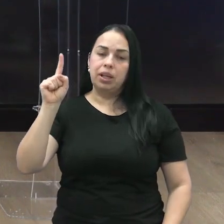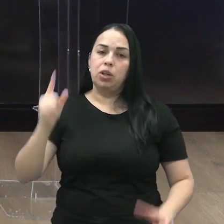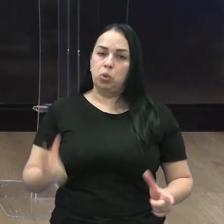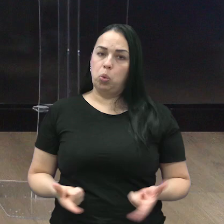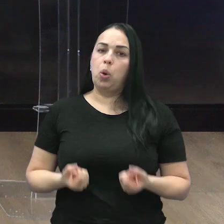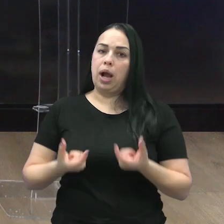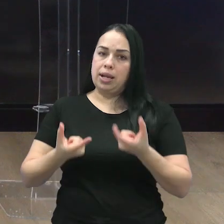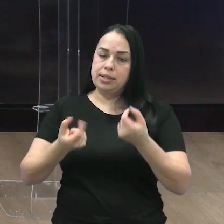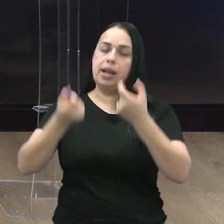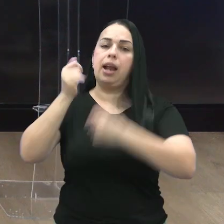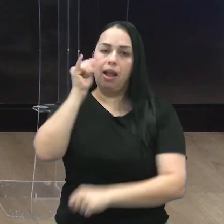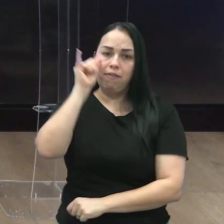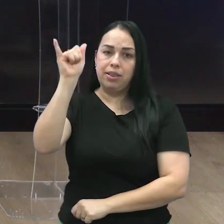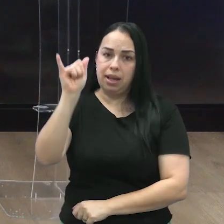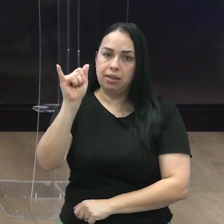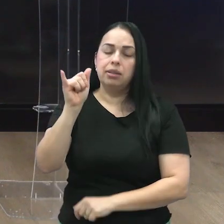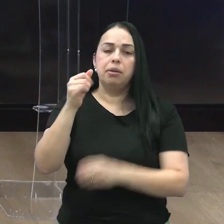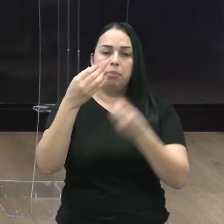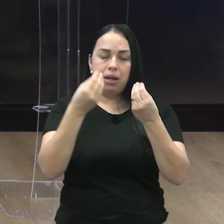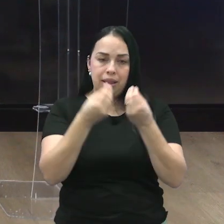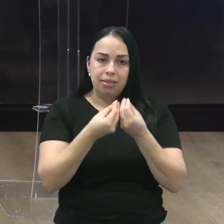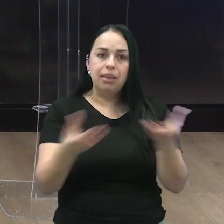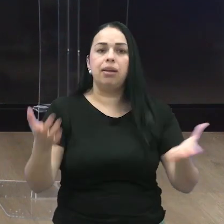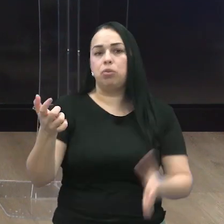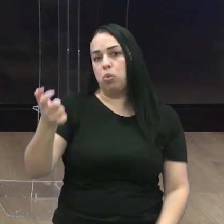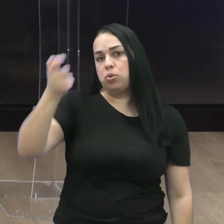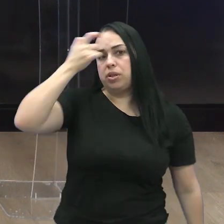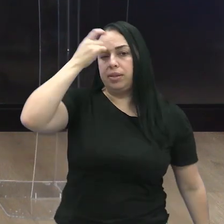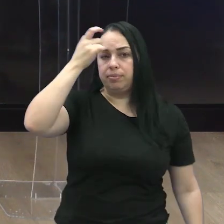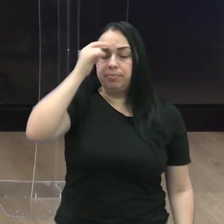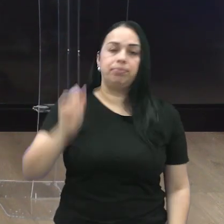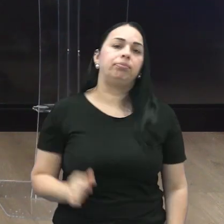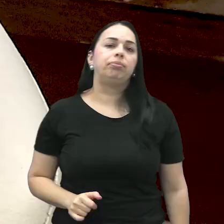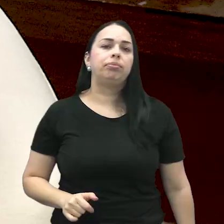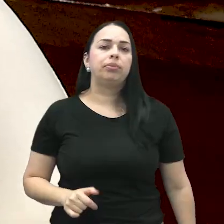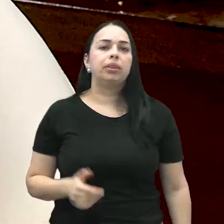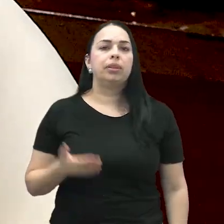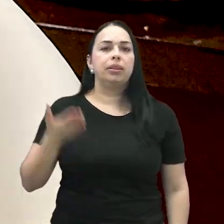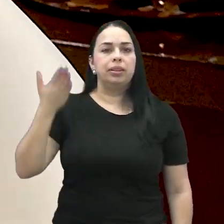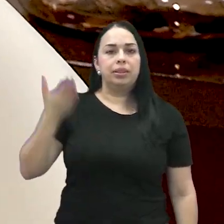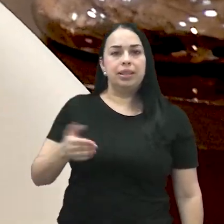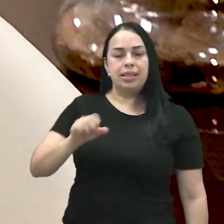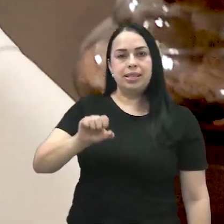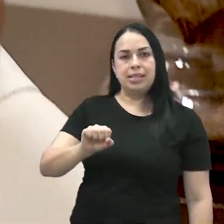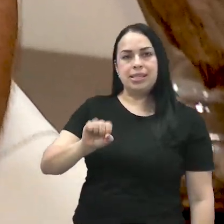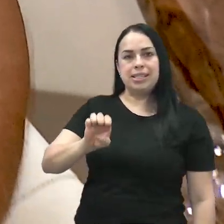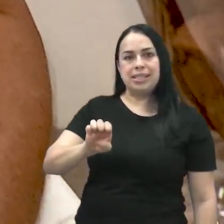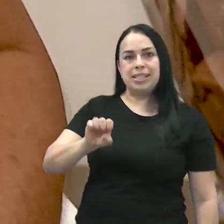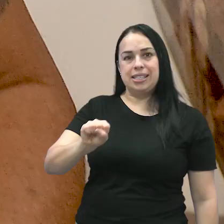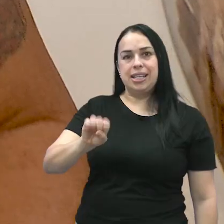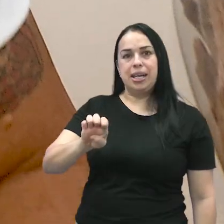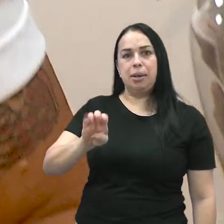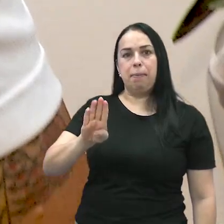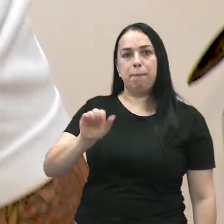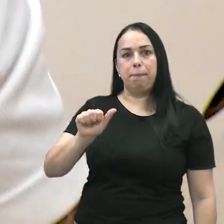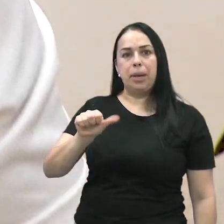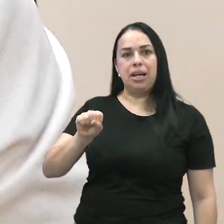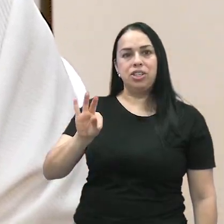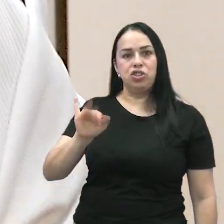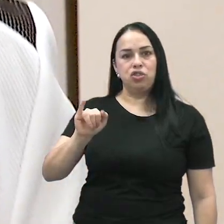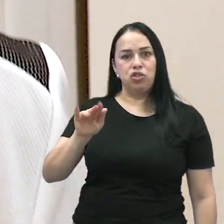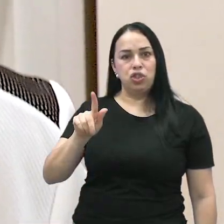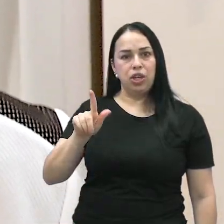de Luta contra a Doença, data para conscientizar a população. Quem encontra com o Sebastião não imagina